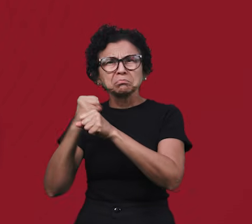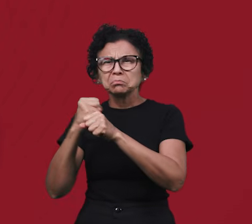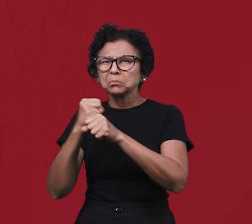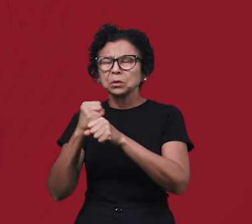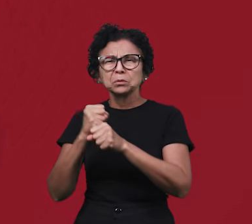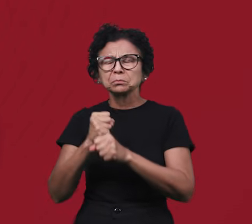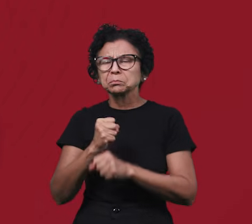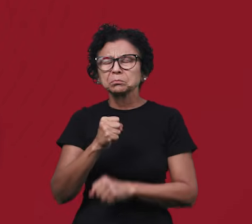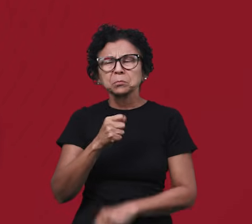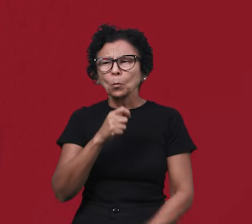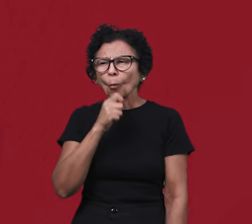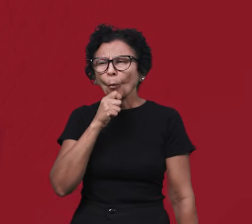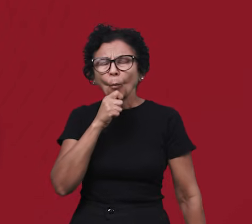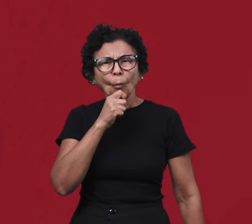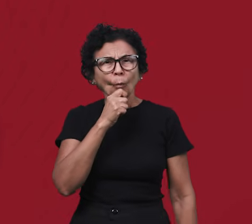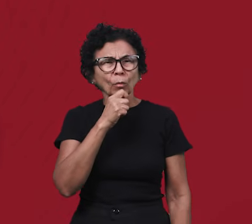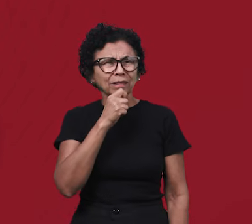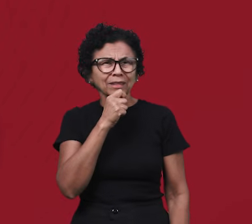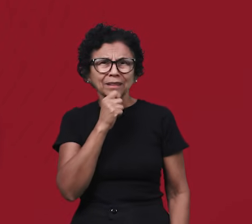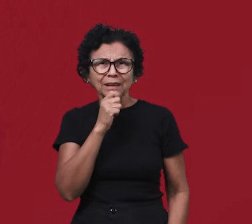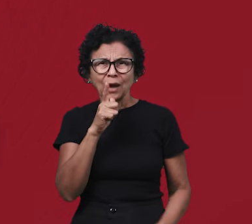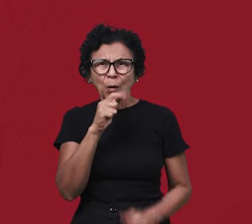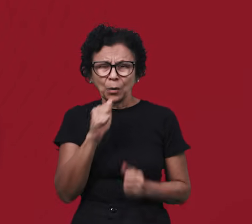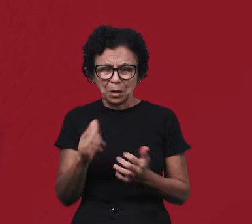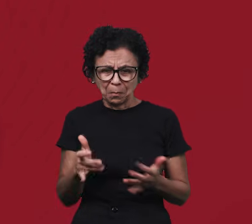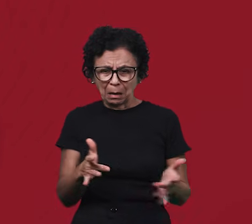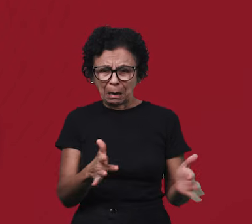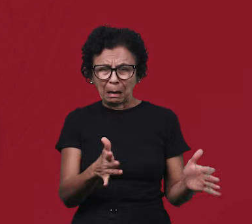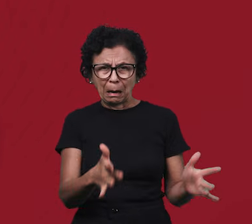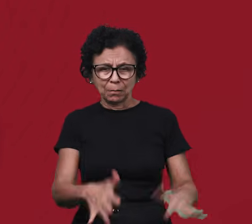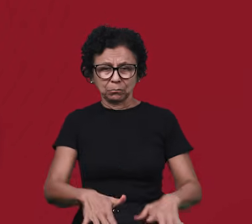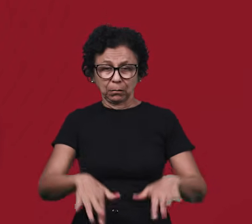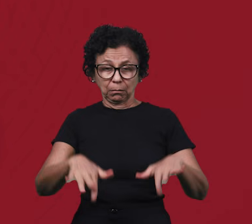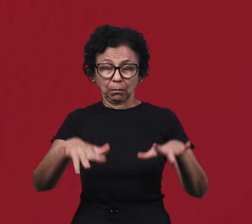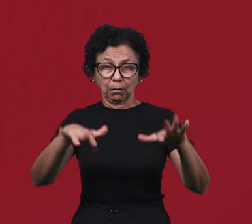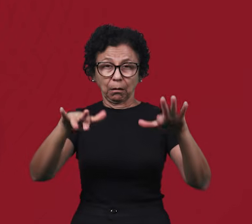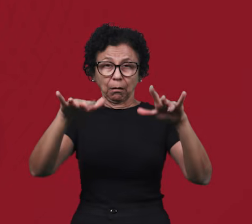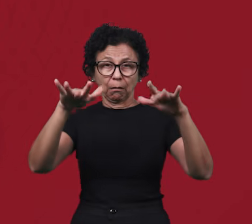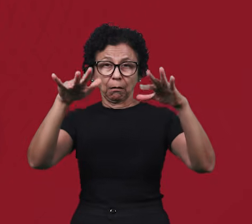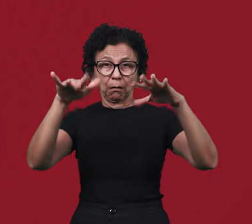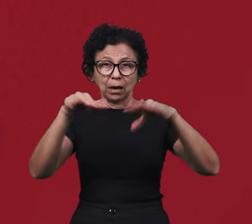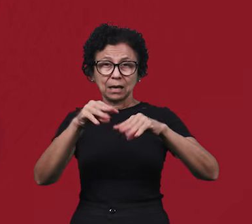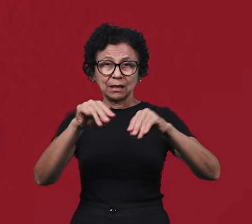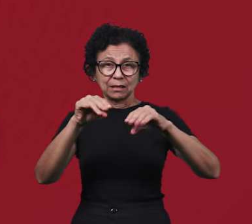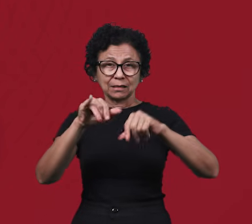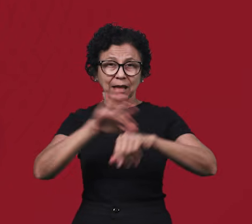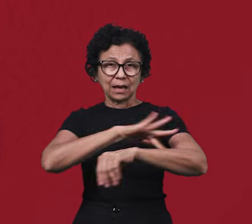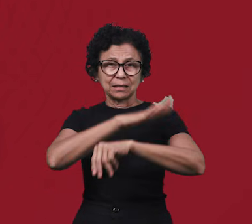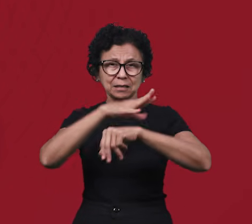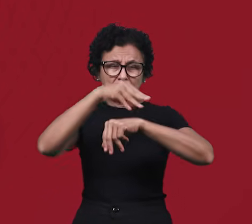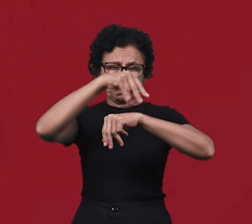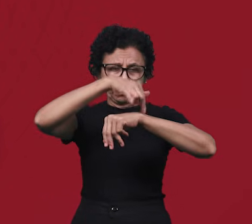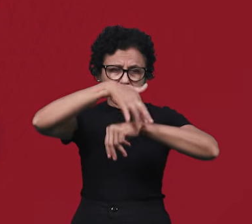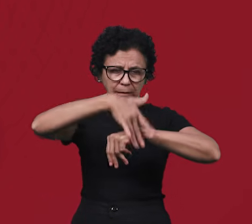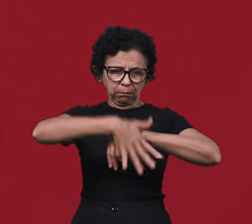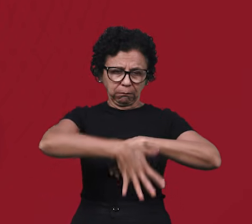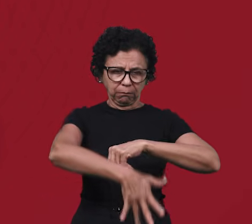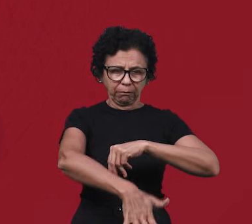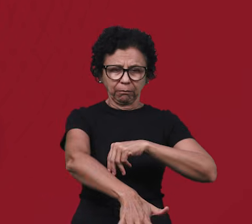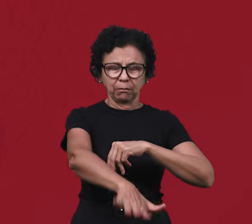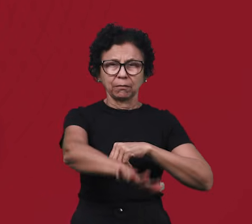aqui, enchente do rio, deslizamentos de terra. Isso aí, a sociedade recebeu